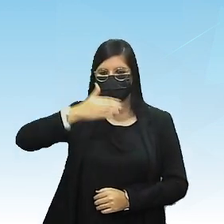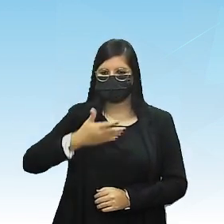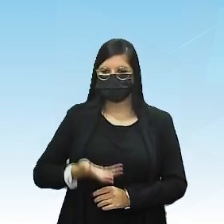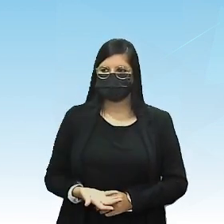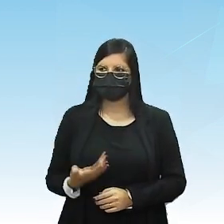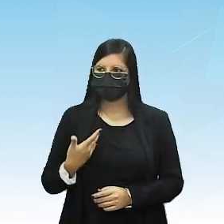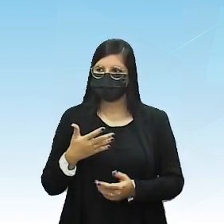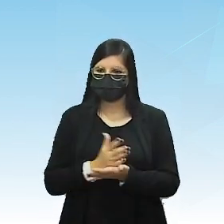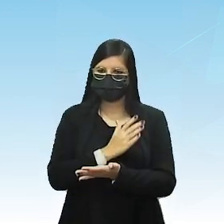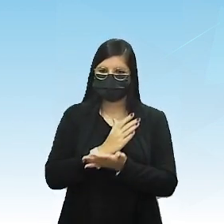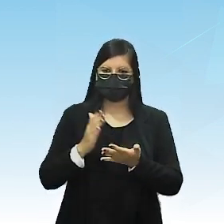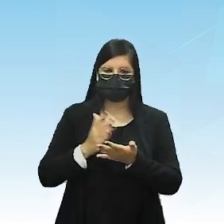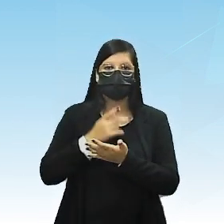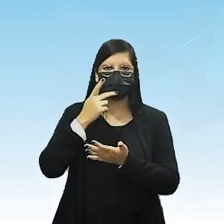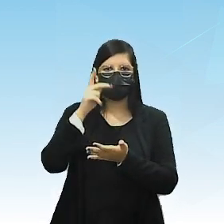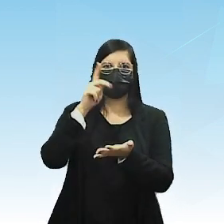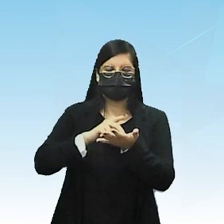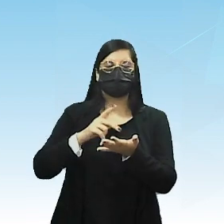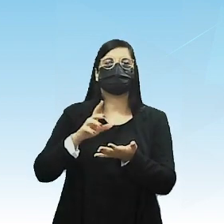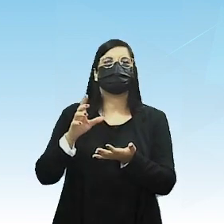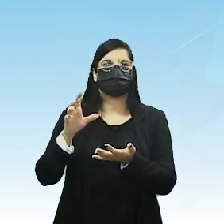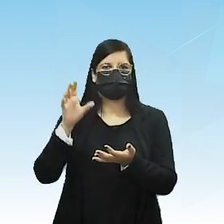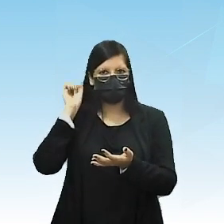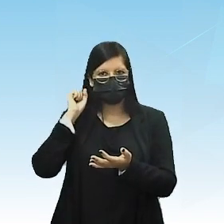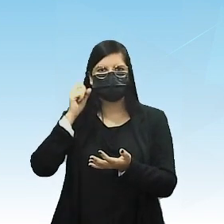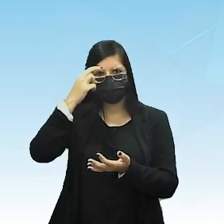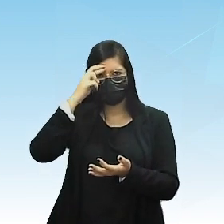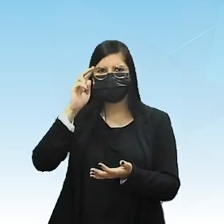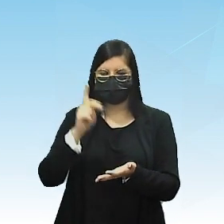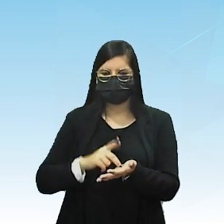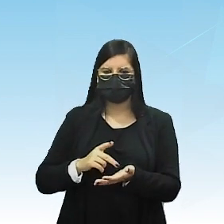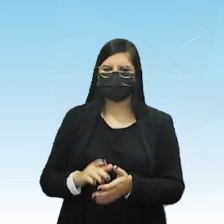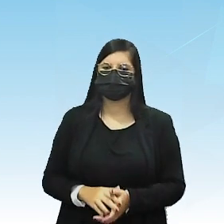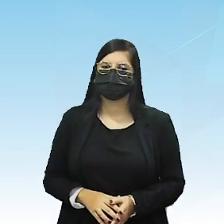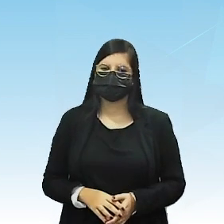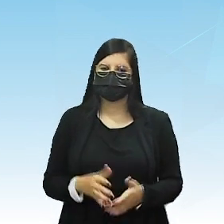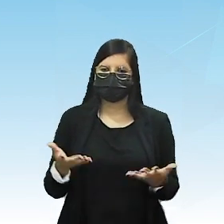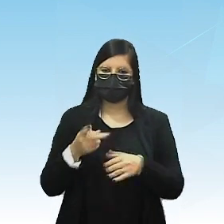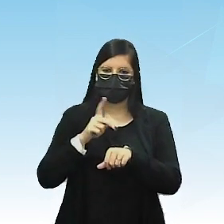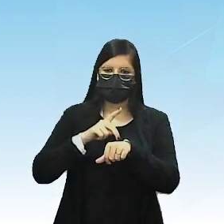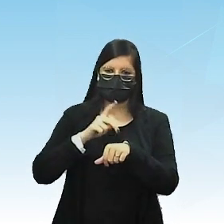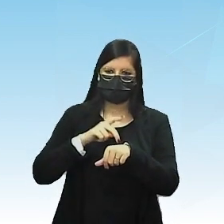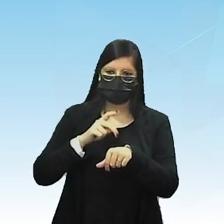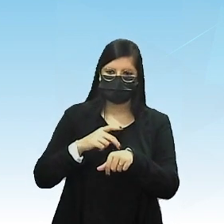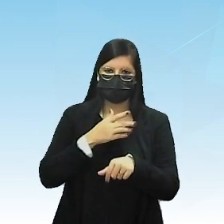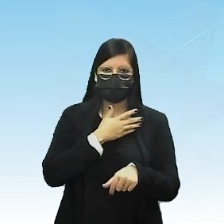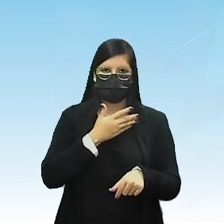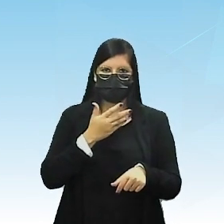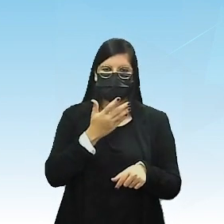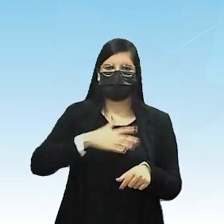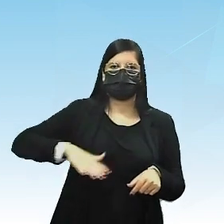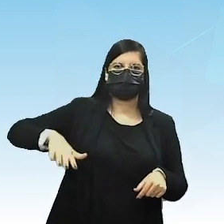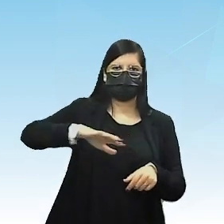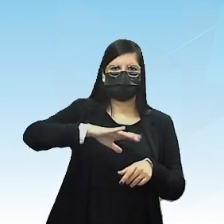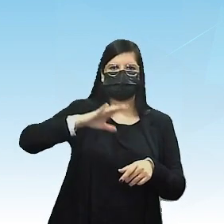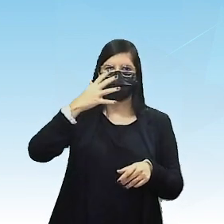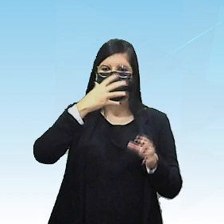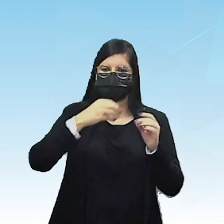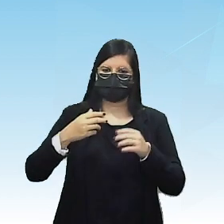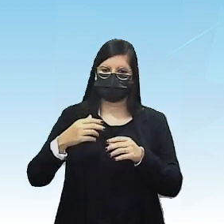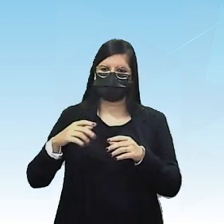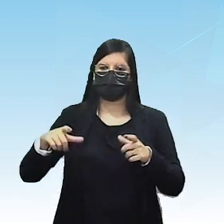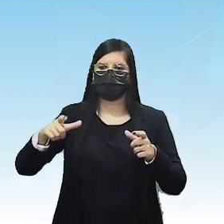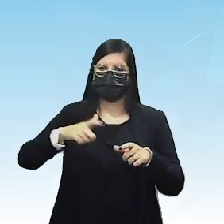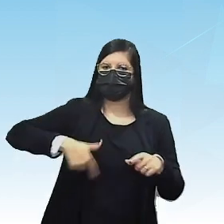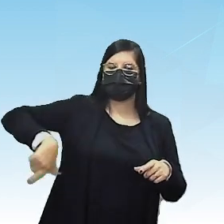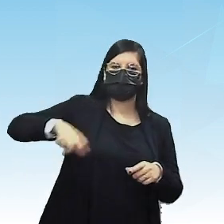os moradores atestam que escutam gritos nas ruínas. Também temos a Pedra do Reino Encantado, que fica na Lagoa dos Gatos.